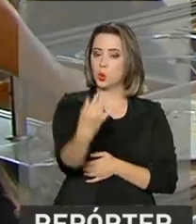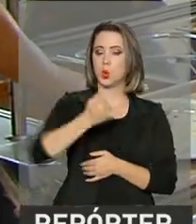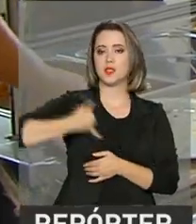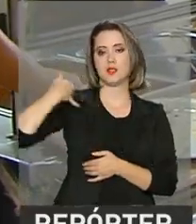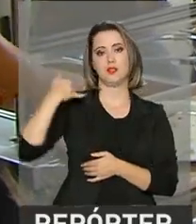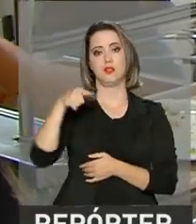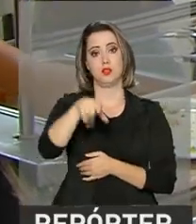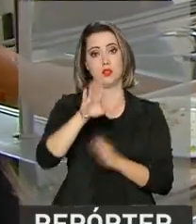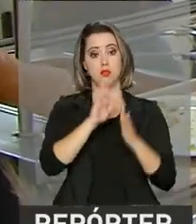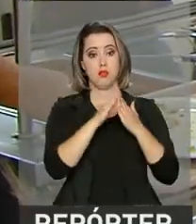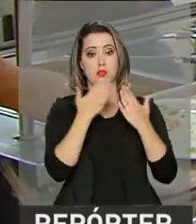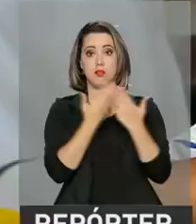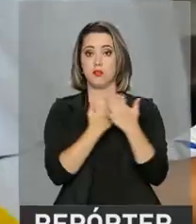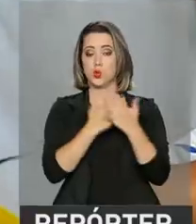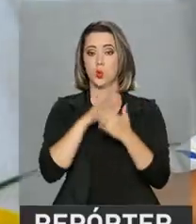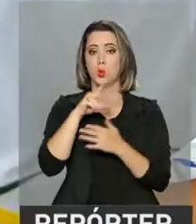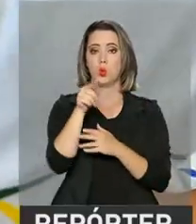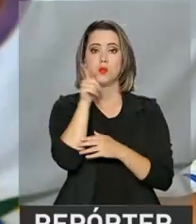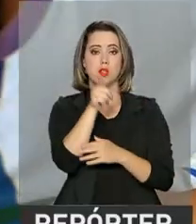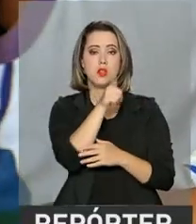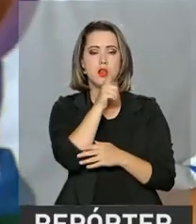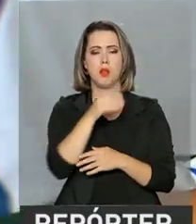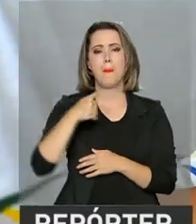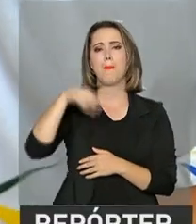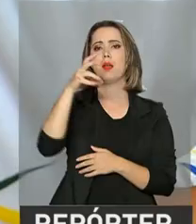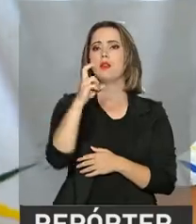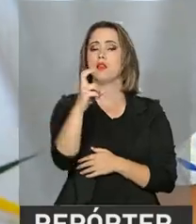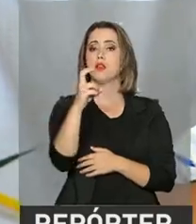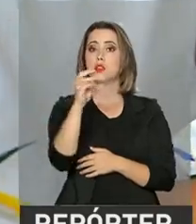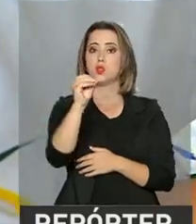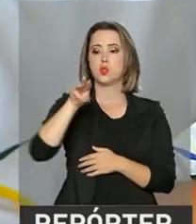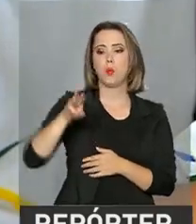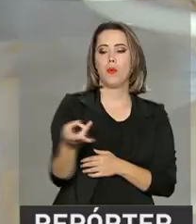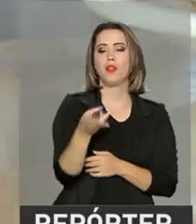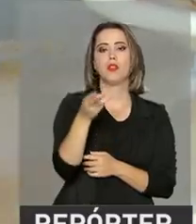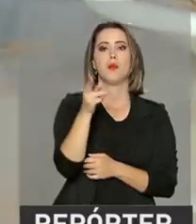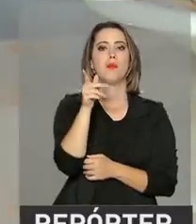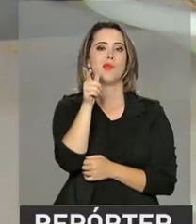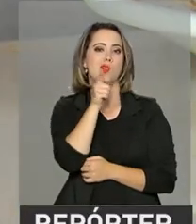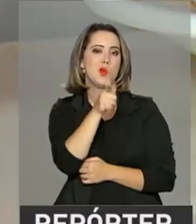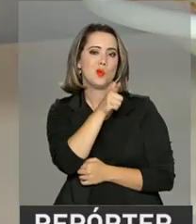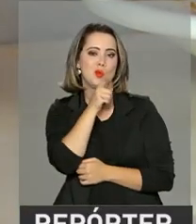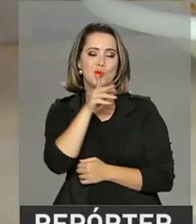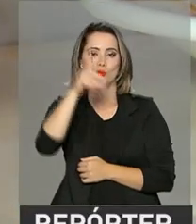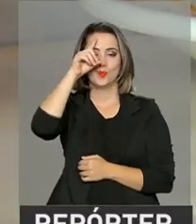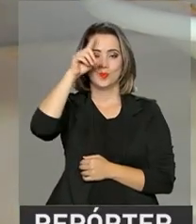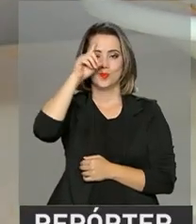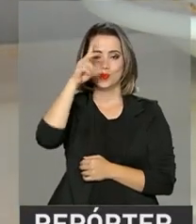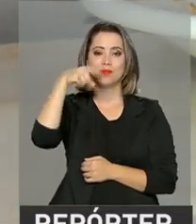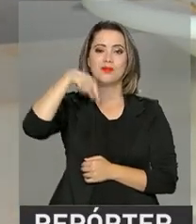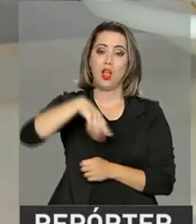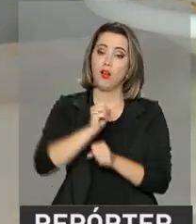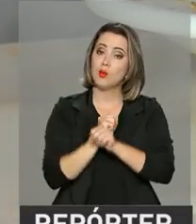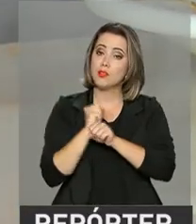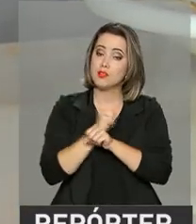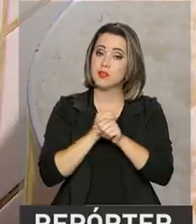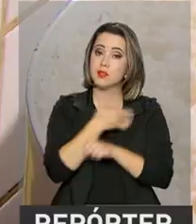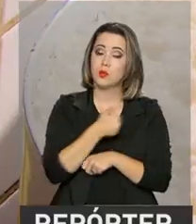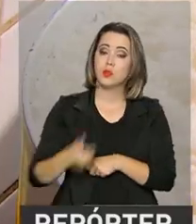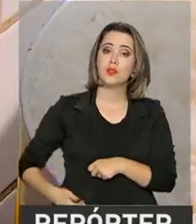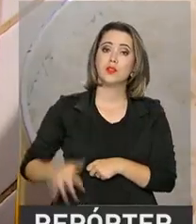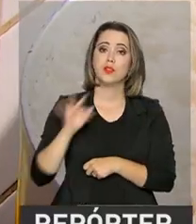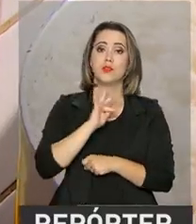servidas em escolas de todo o Brasil 50 milhões de refeições por dia. E em 2017, o governo